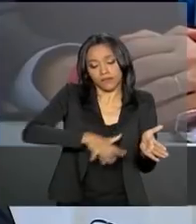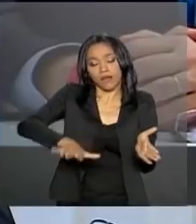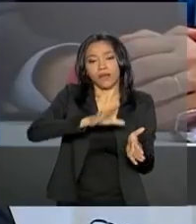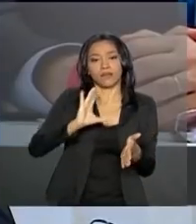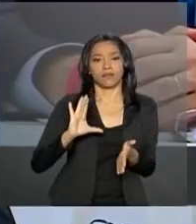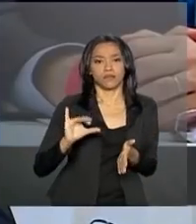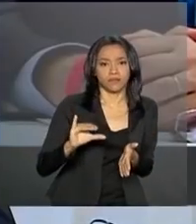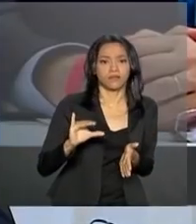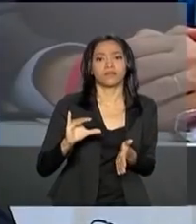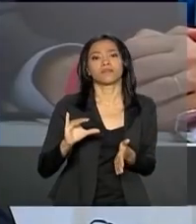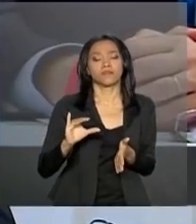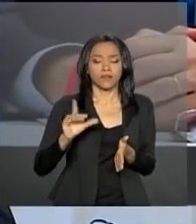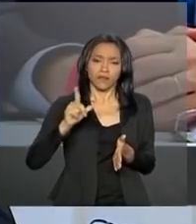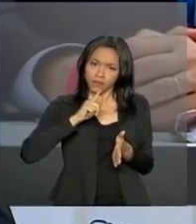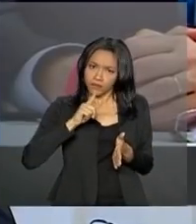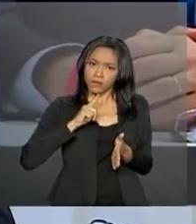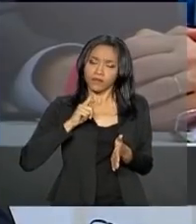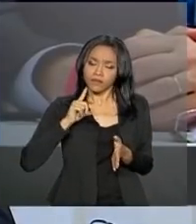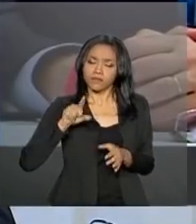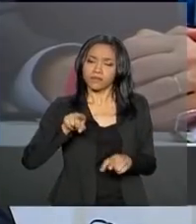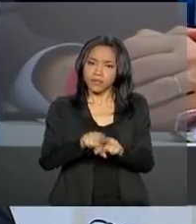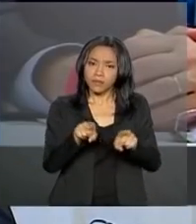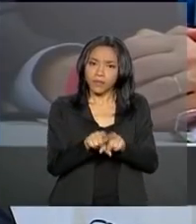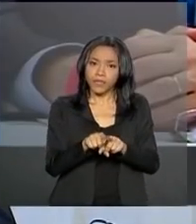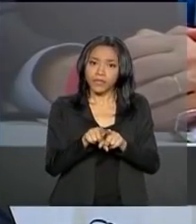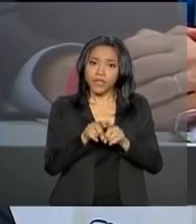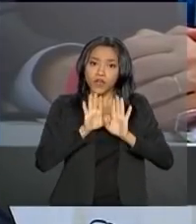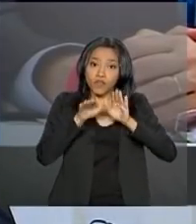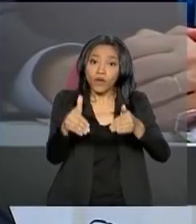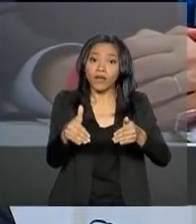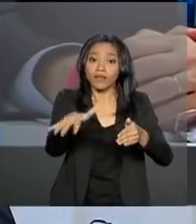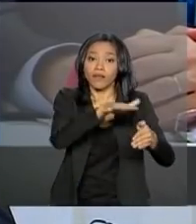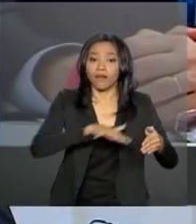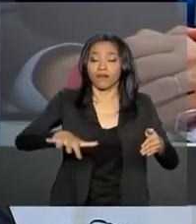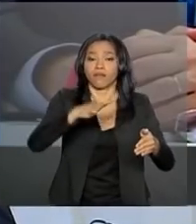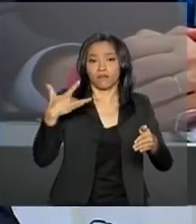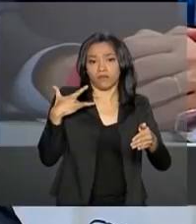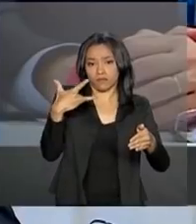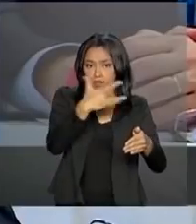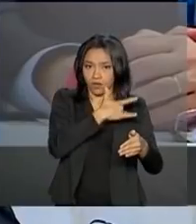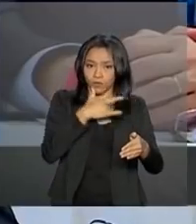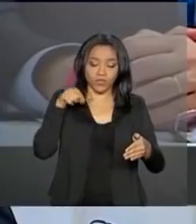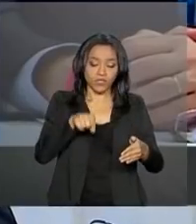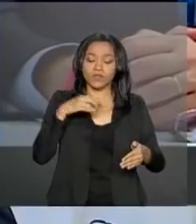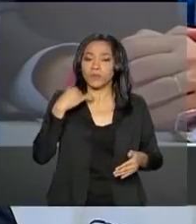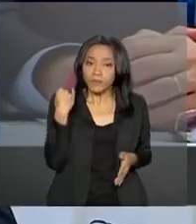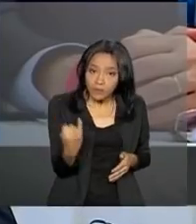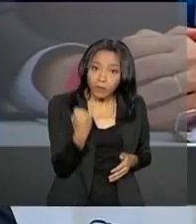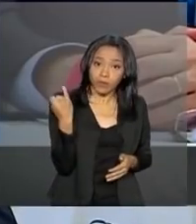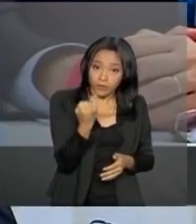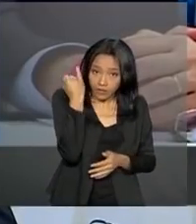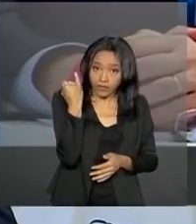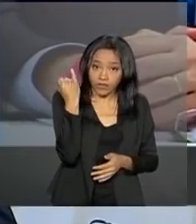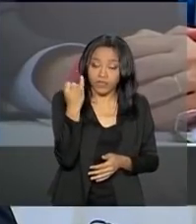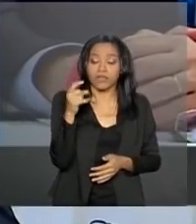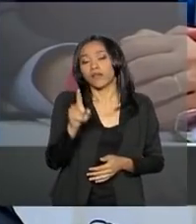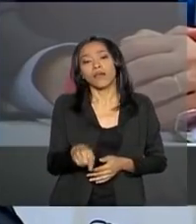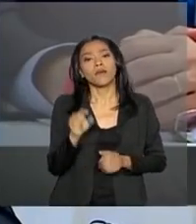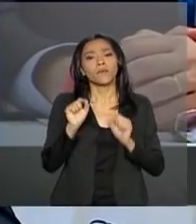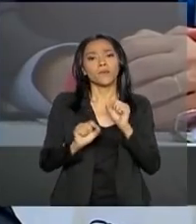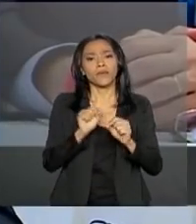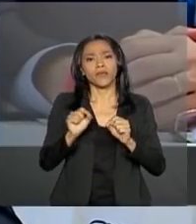revertido ainda para o campo da saúde expressão importante cima disso é a rede